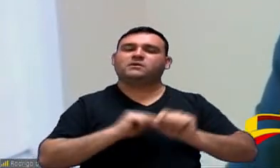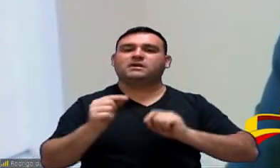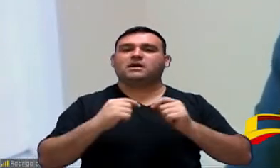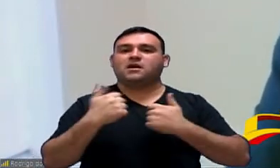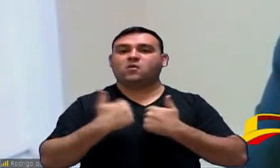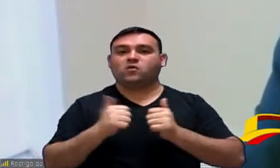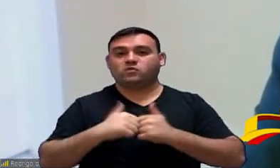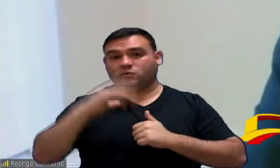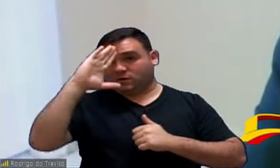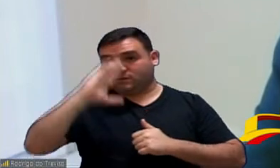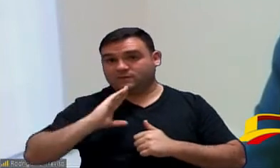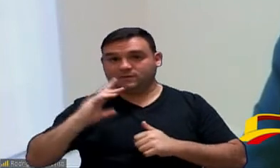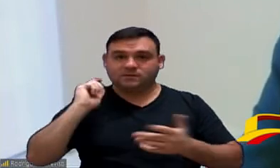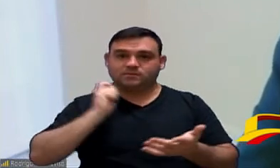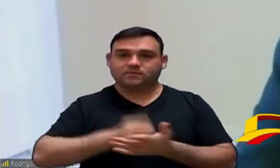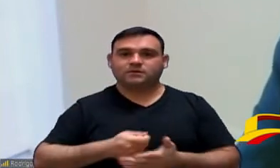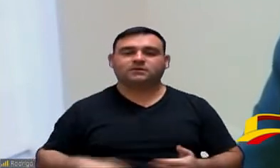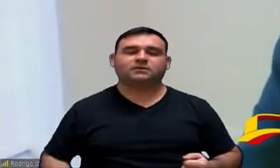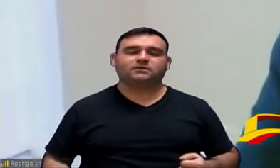gratuito.